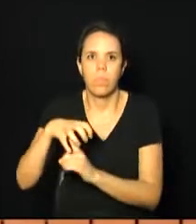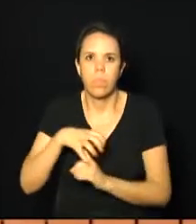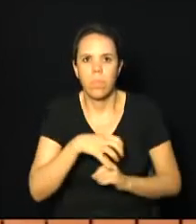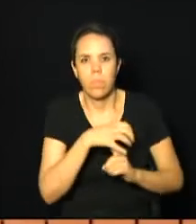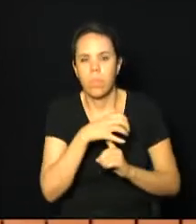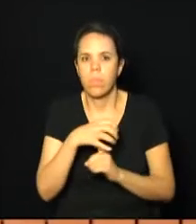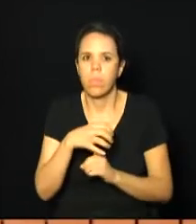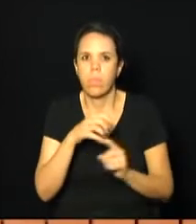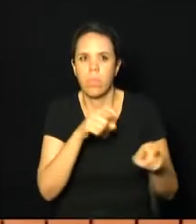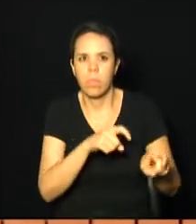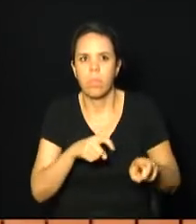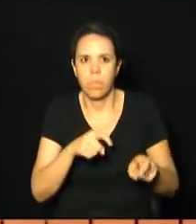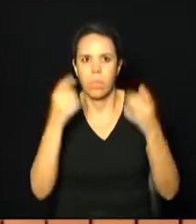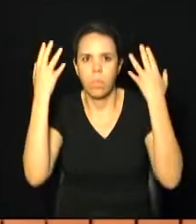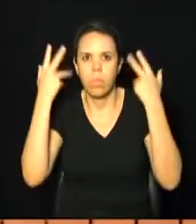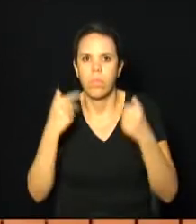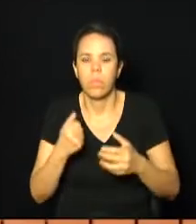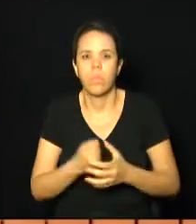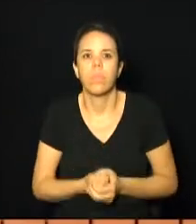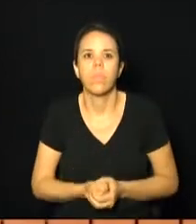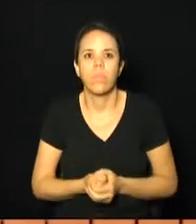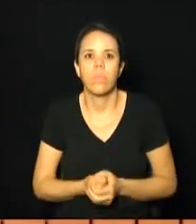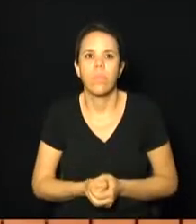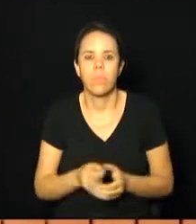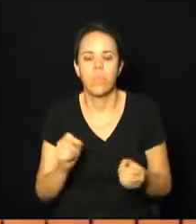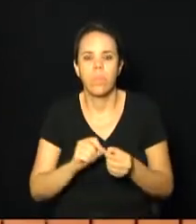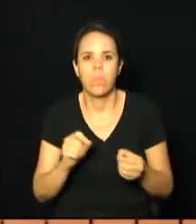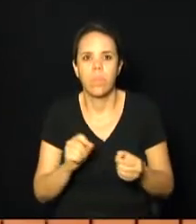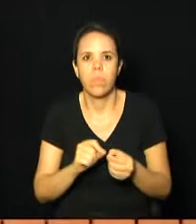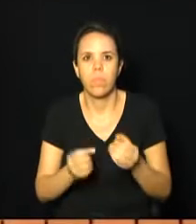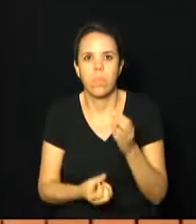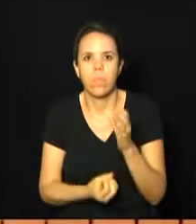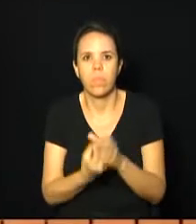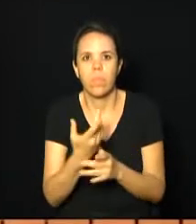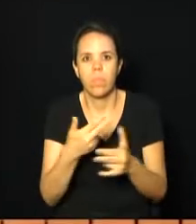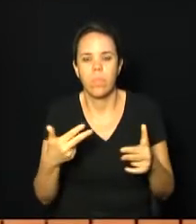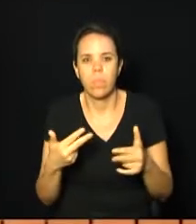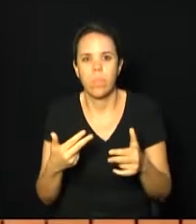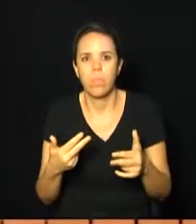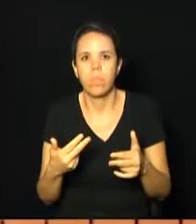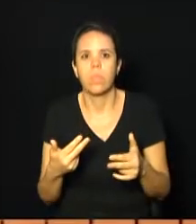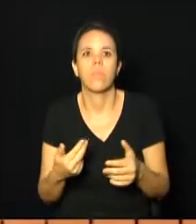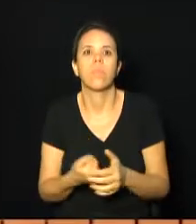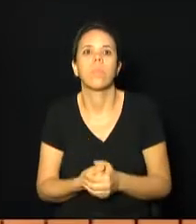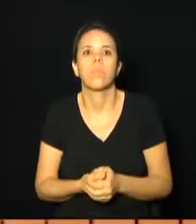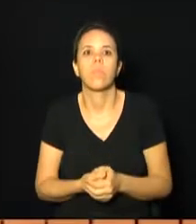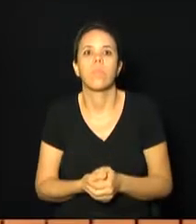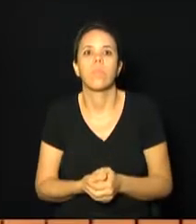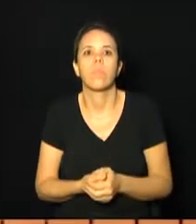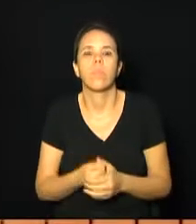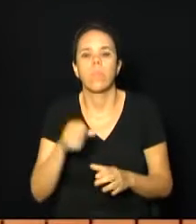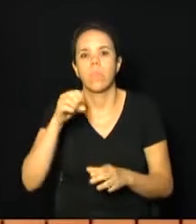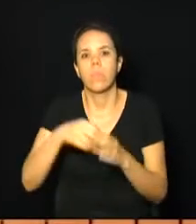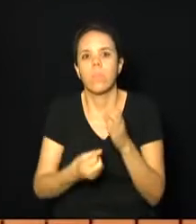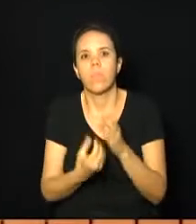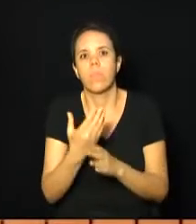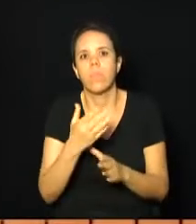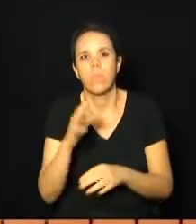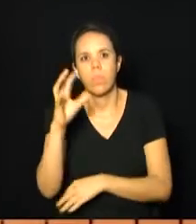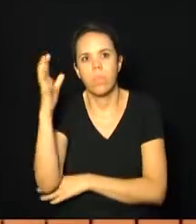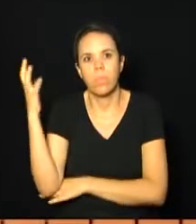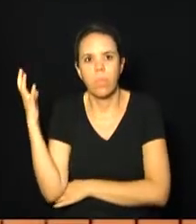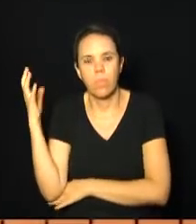da agroecologia. Eles fazem a plantação agroecológica, né? Eles plantam a